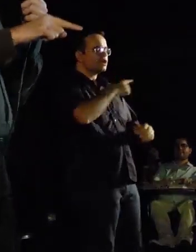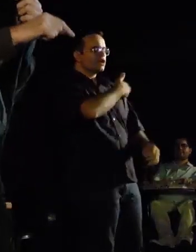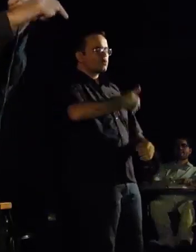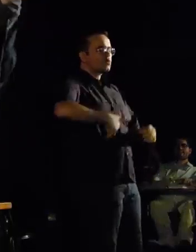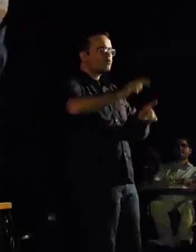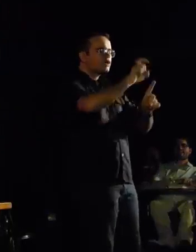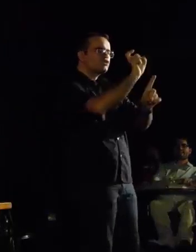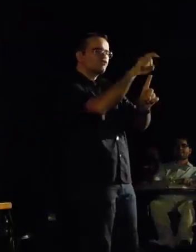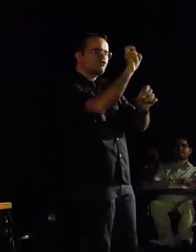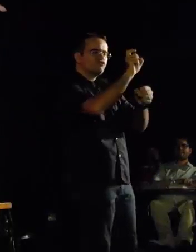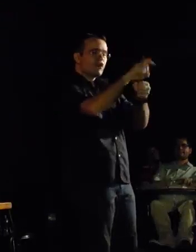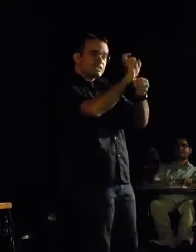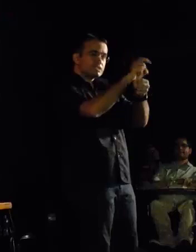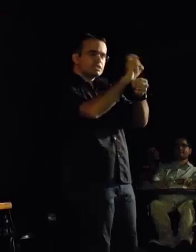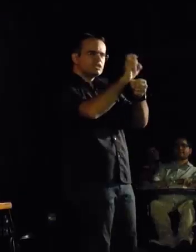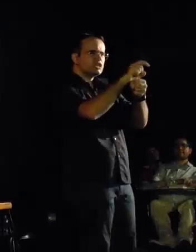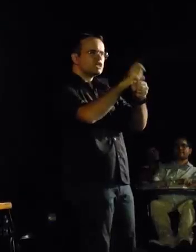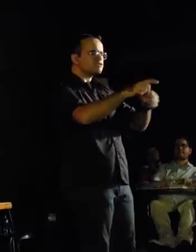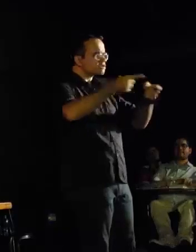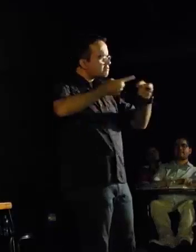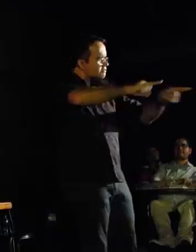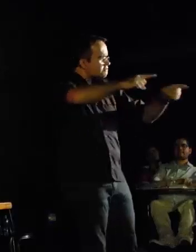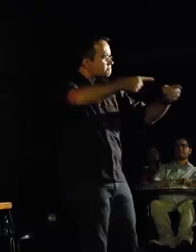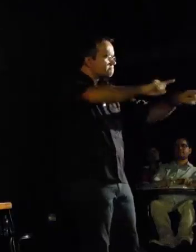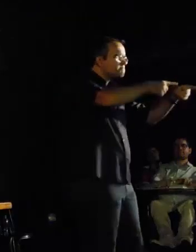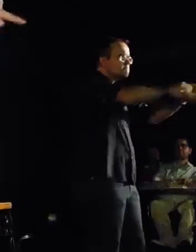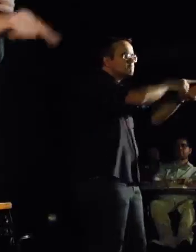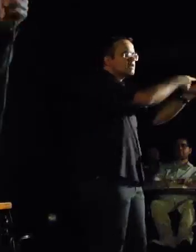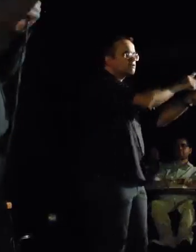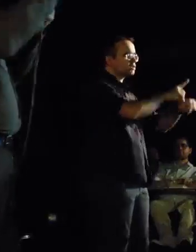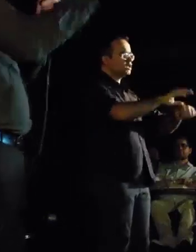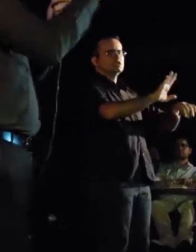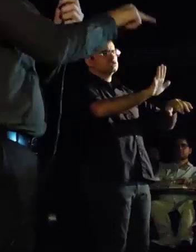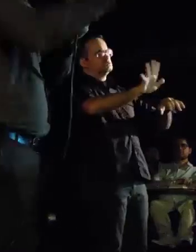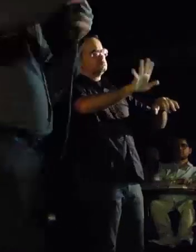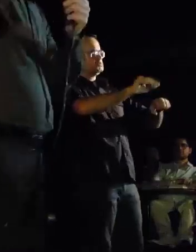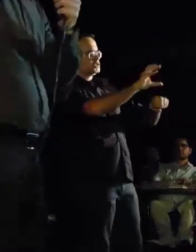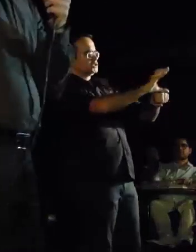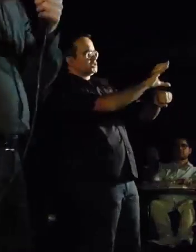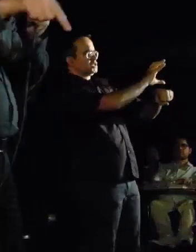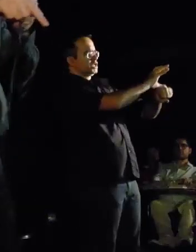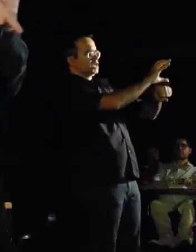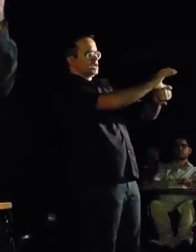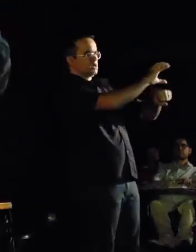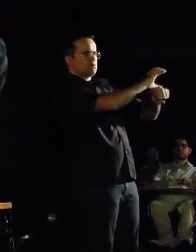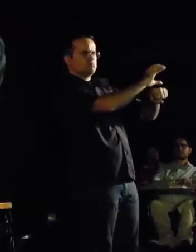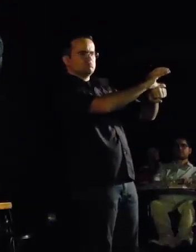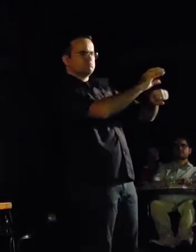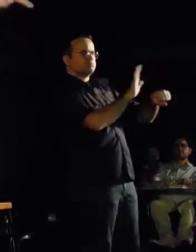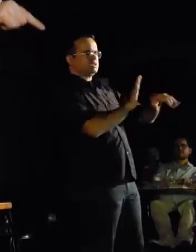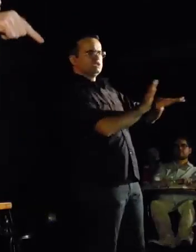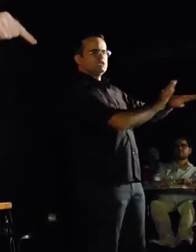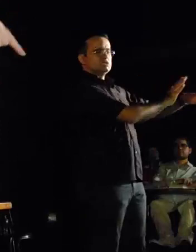de que, ao invés da constituição de uma possibilidade de solidariedade social nova, trata-se